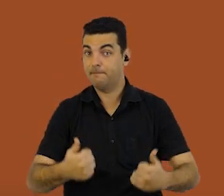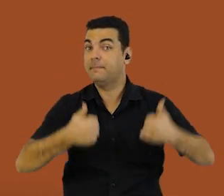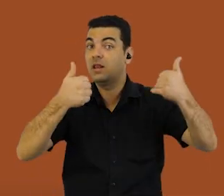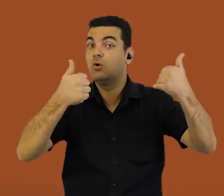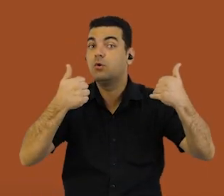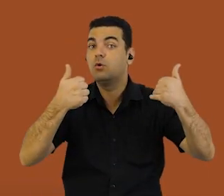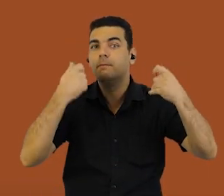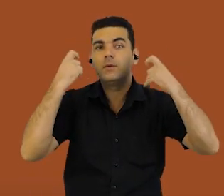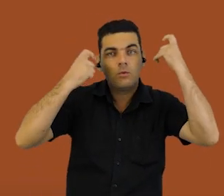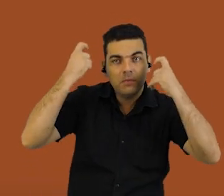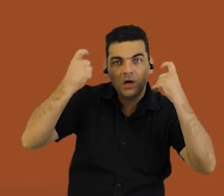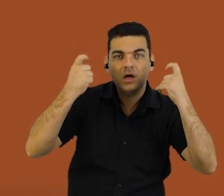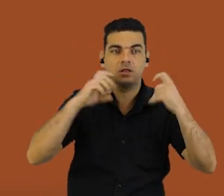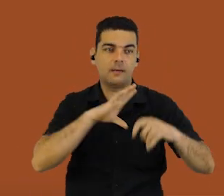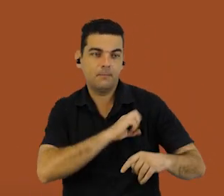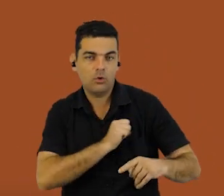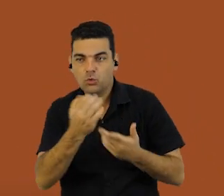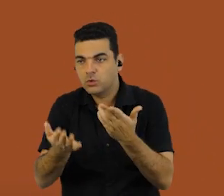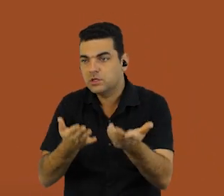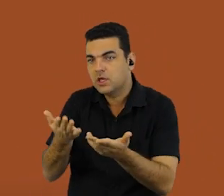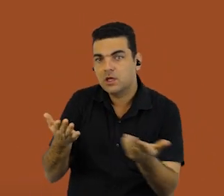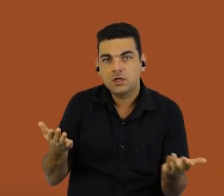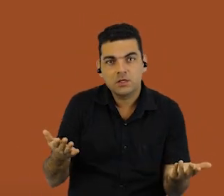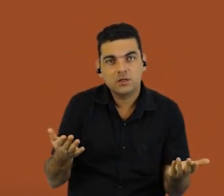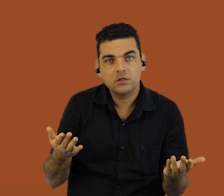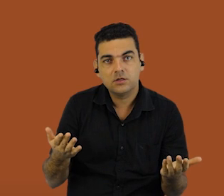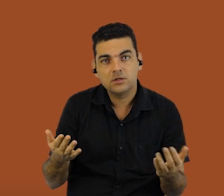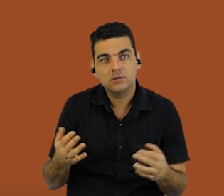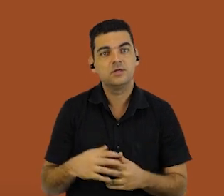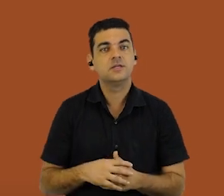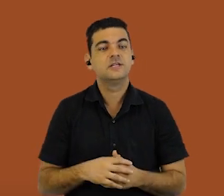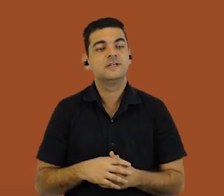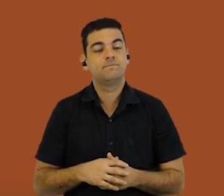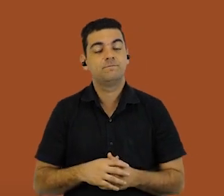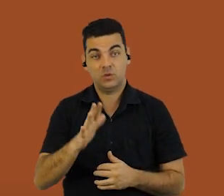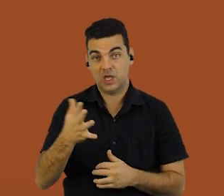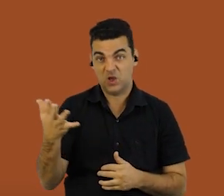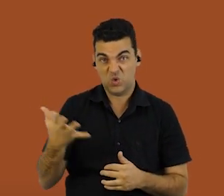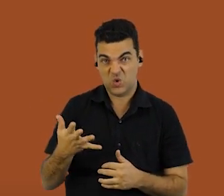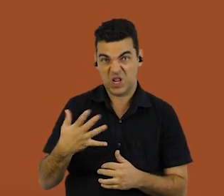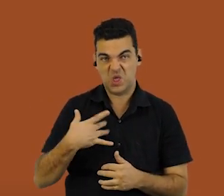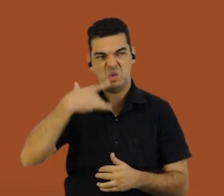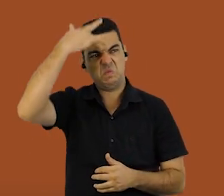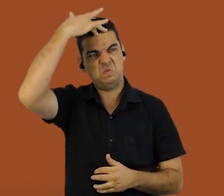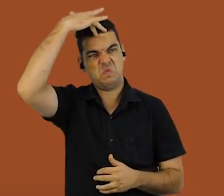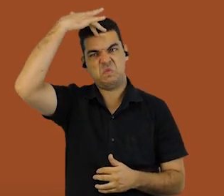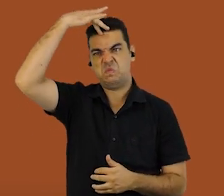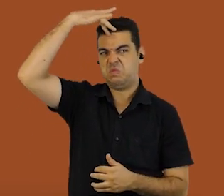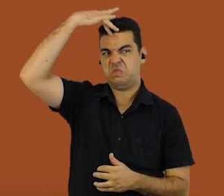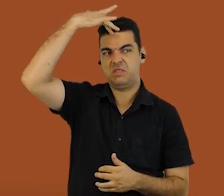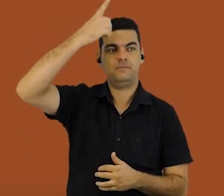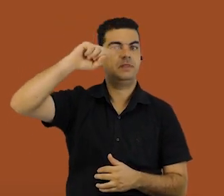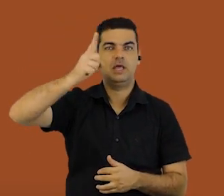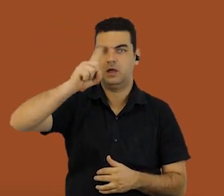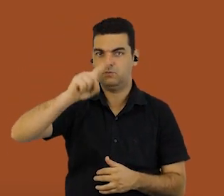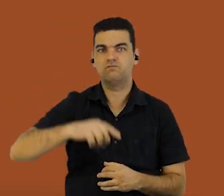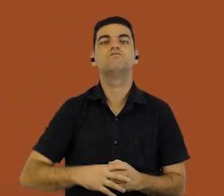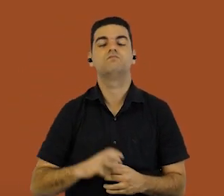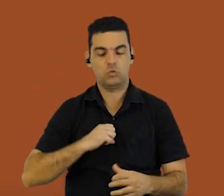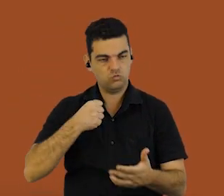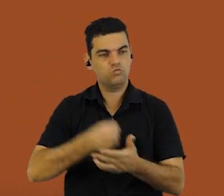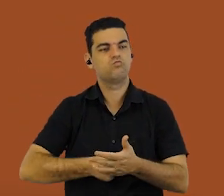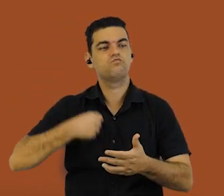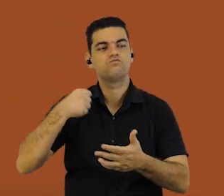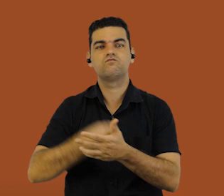estando aqui. E realmente essa questão, a gente não fica mais indiferente a algumas coisas. Porque,